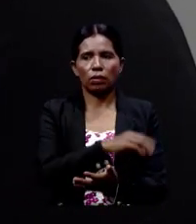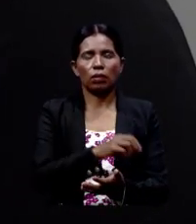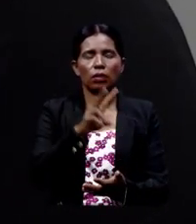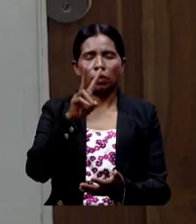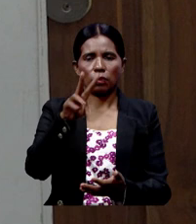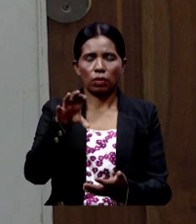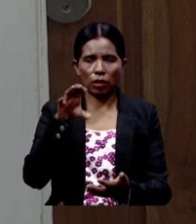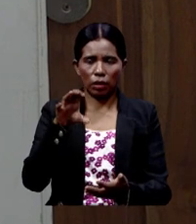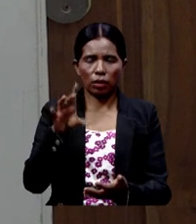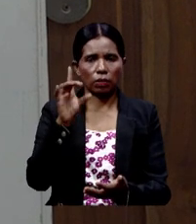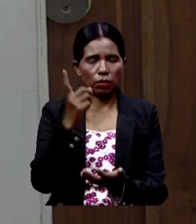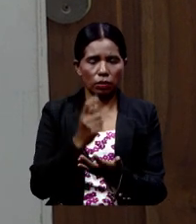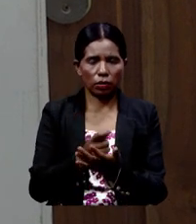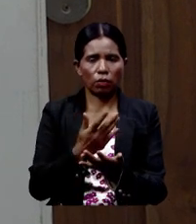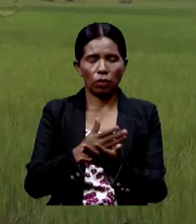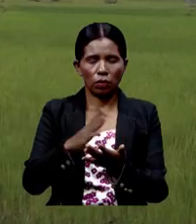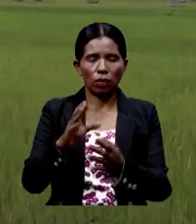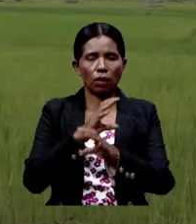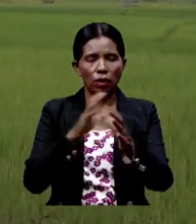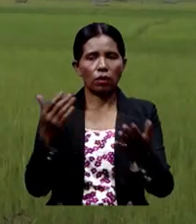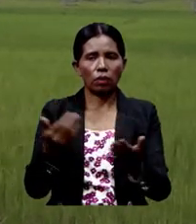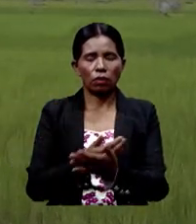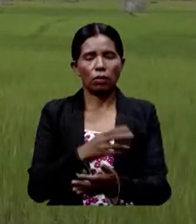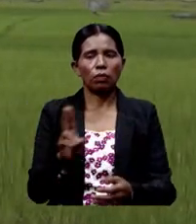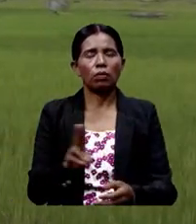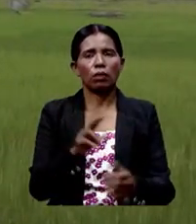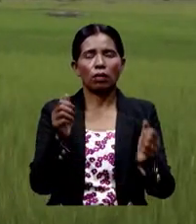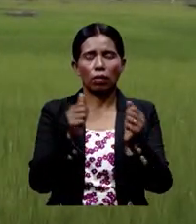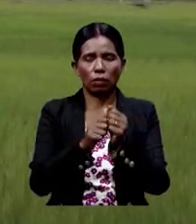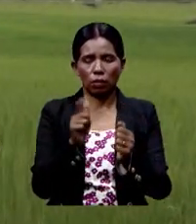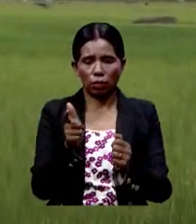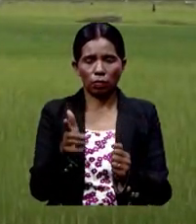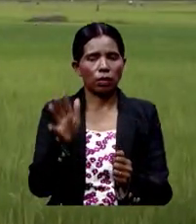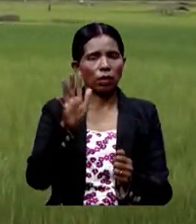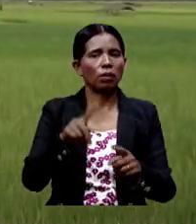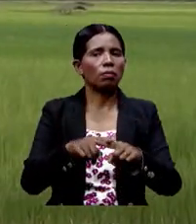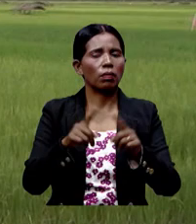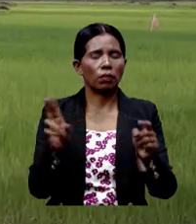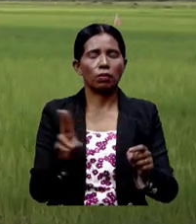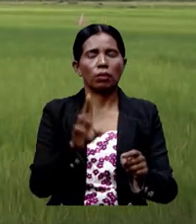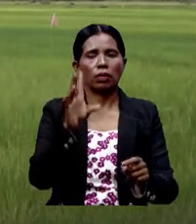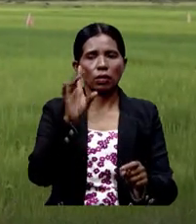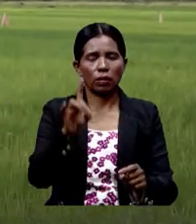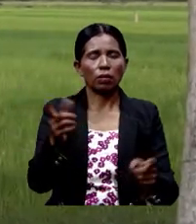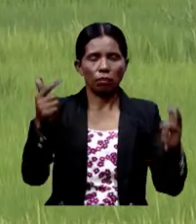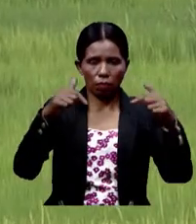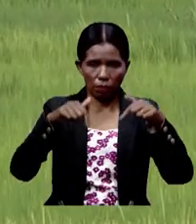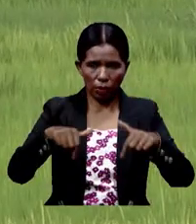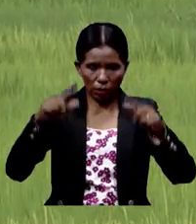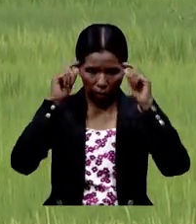sualo, ho de sosa trator fon, ho total unidade rua nulo recém lima, mas bem, unidade hito macto ona